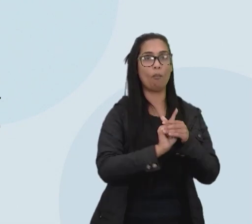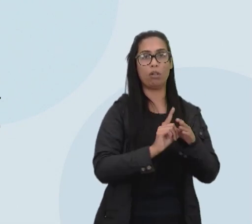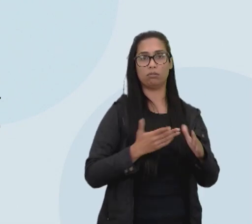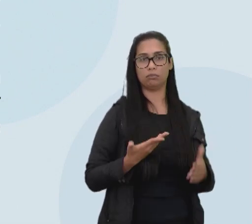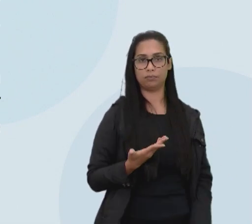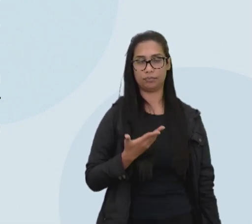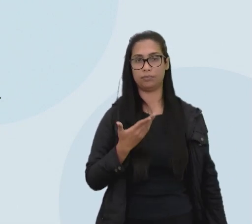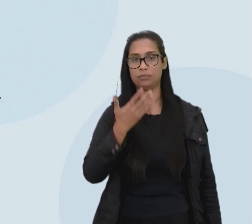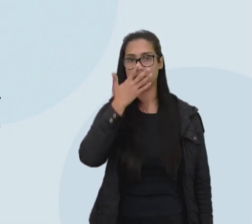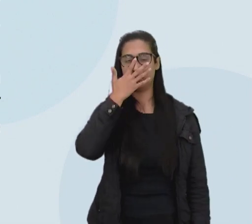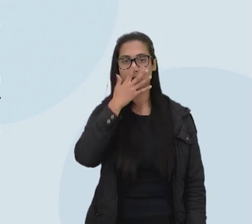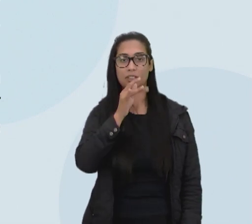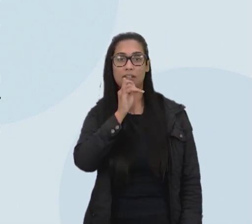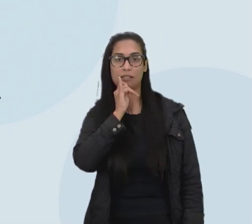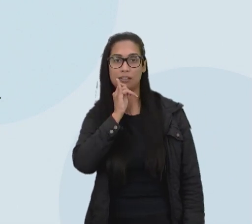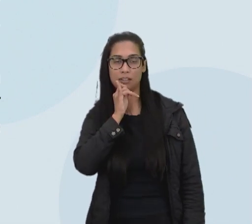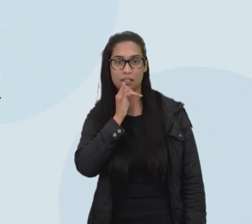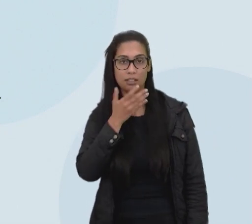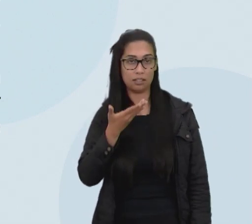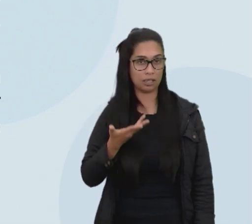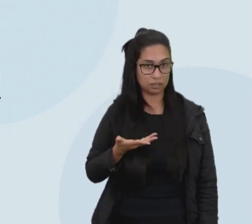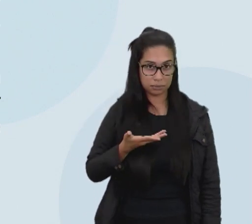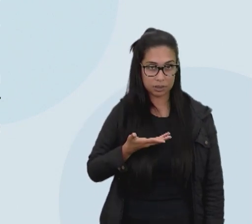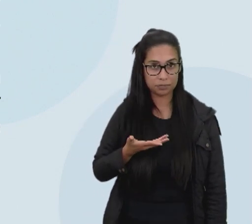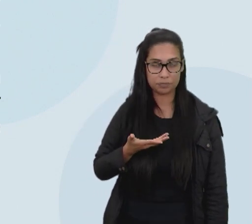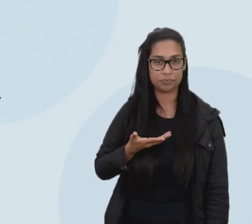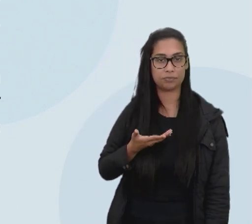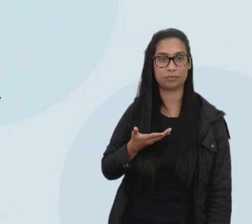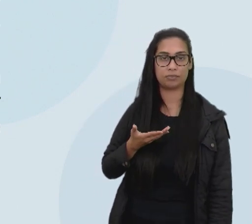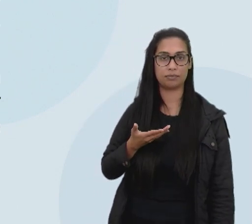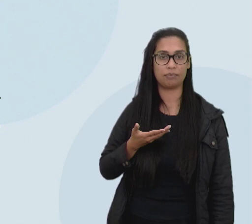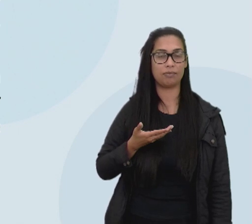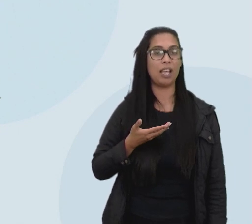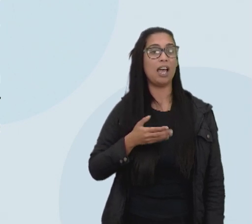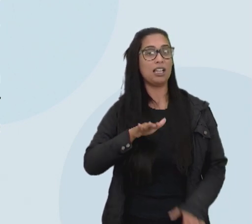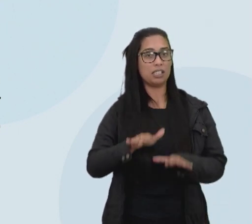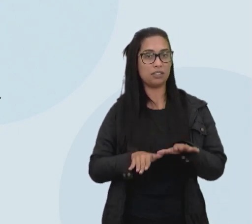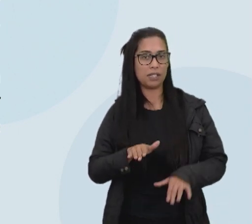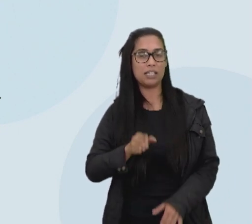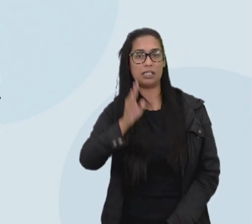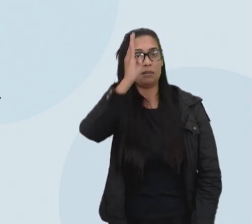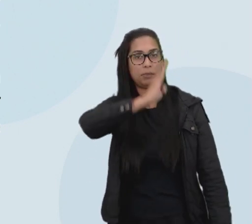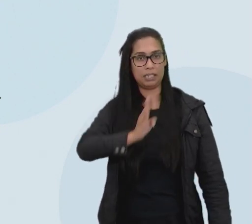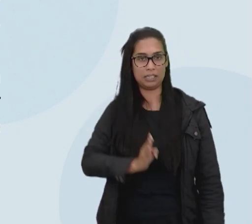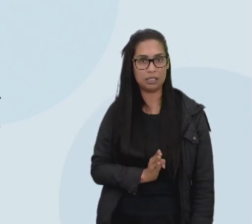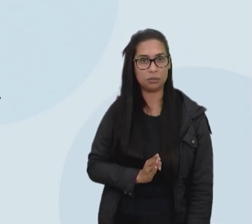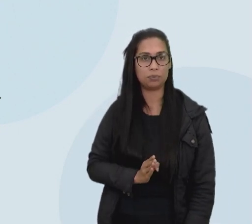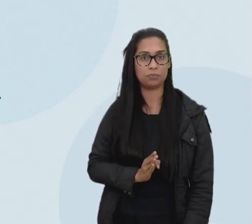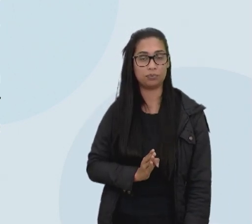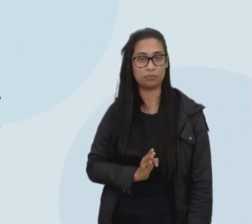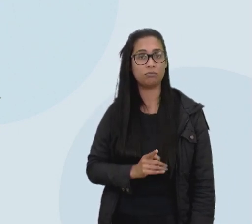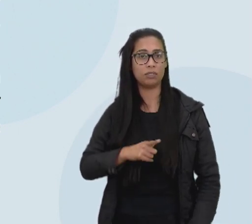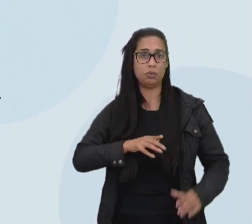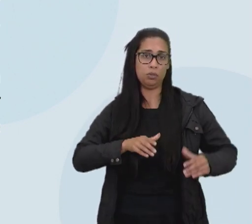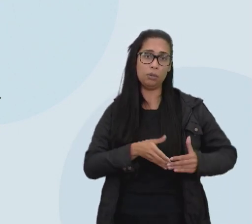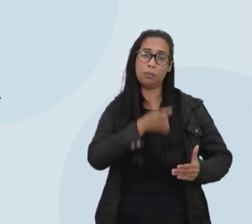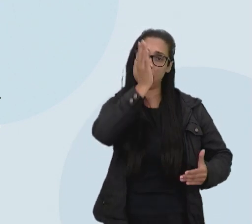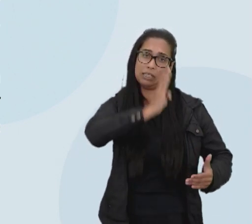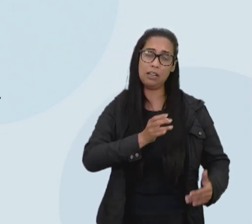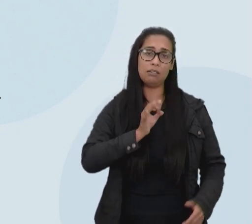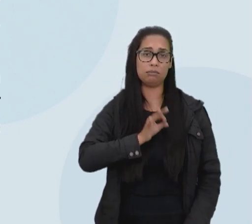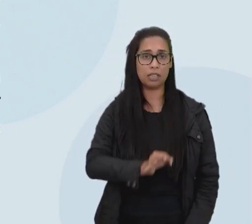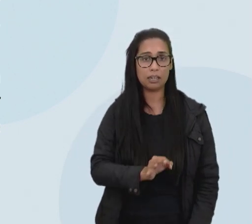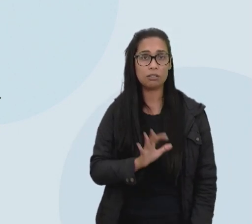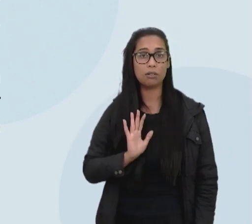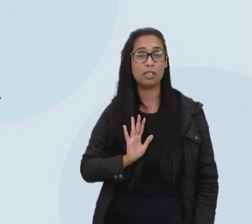exemplo. Vamos trazer a questão da identidade nacional. Eu estou dizendo que você não é inglês, tá? Você é um ser humano como